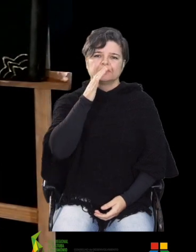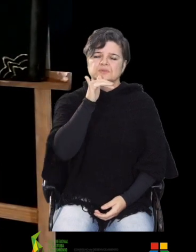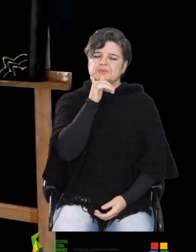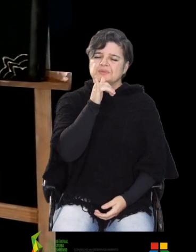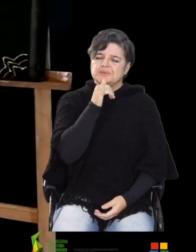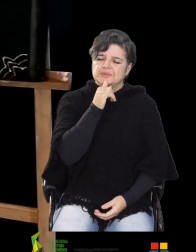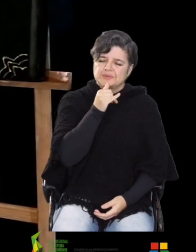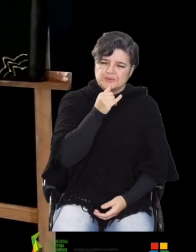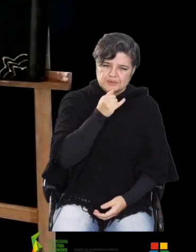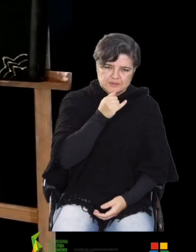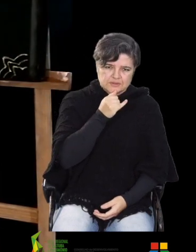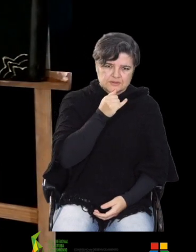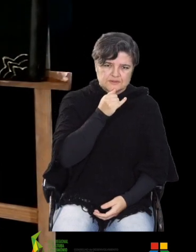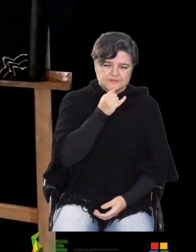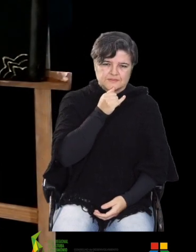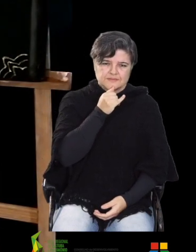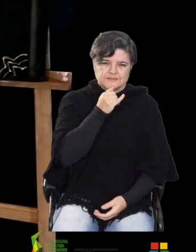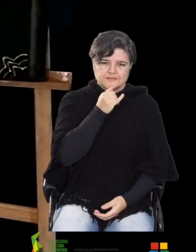ficar